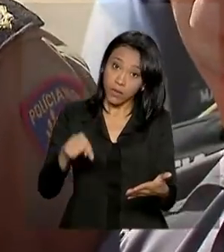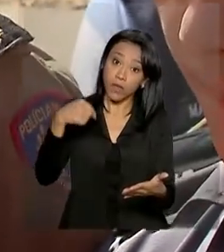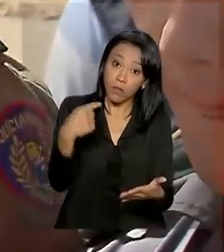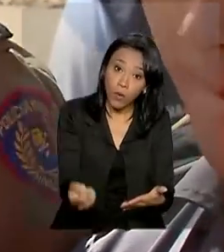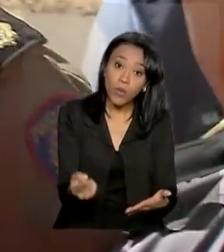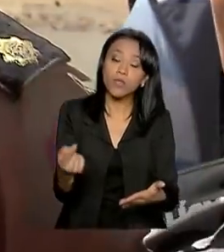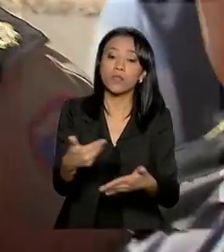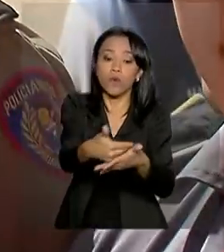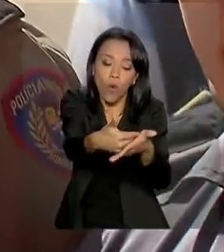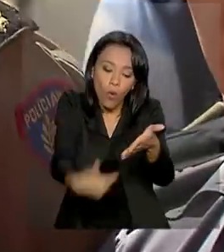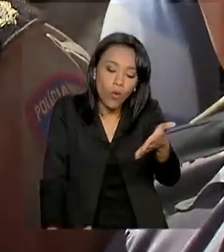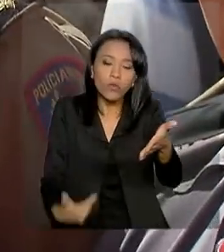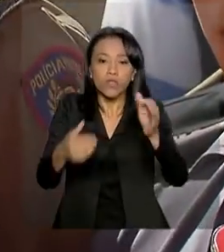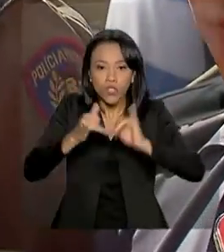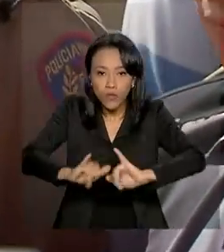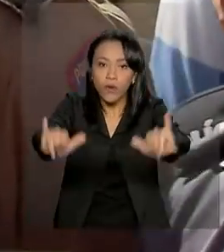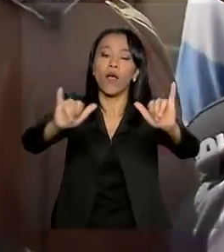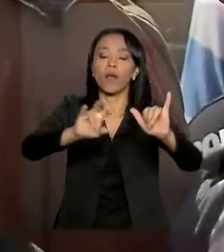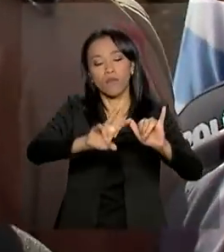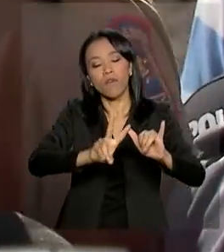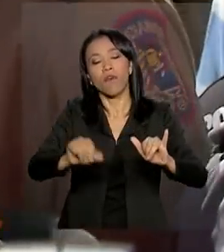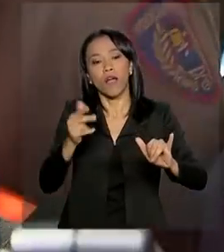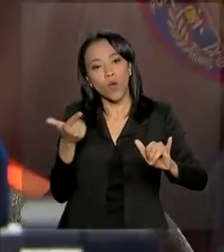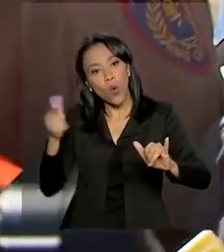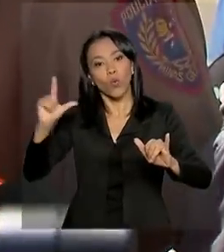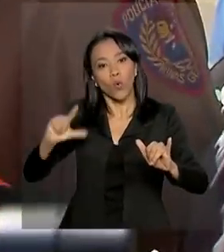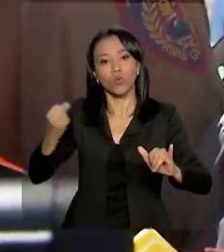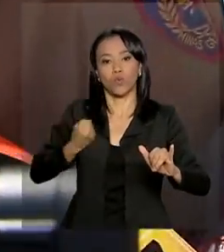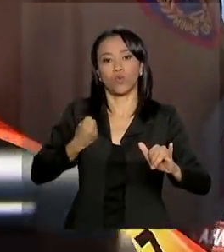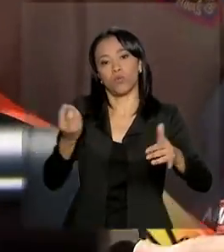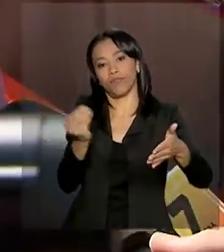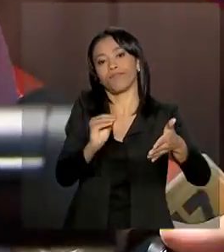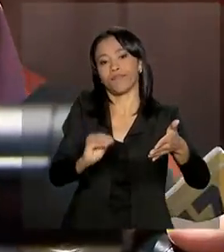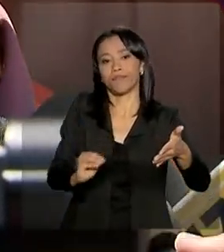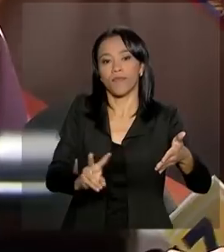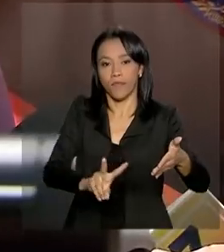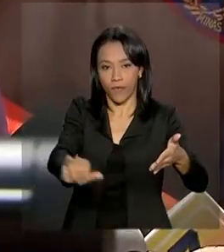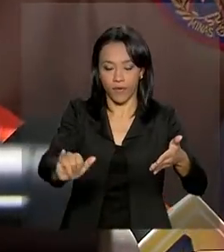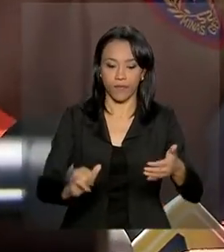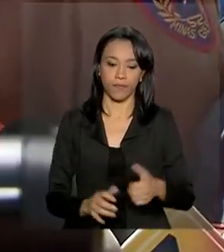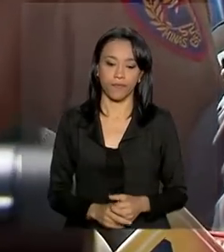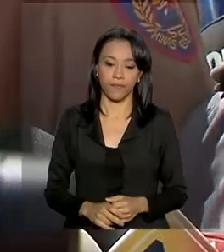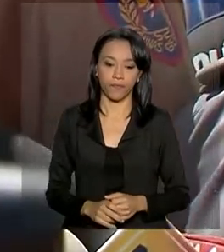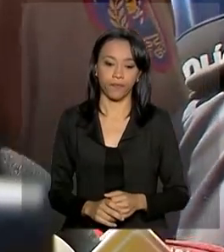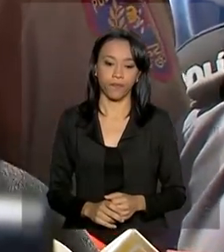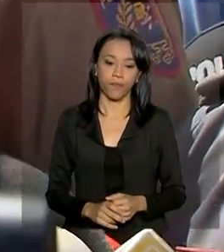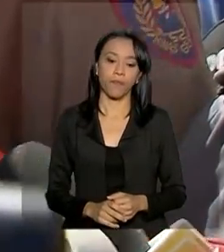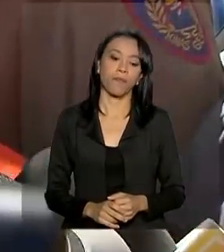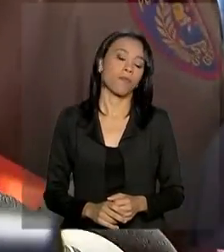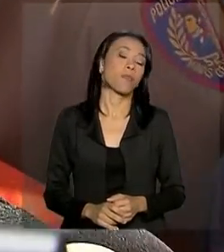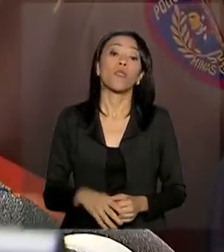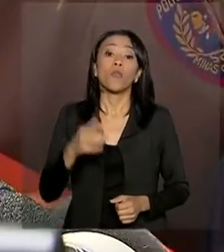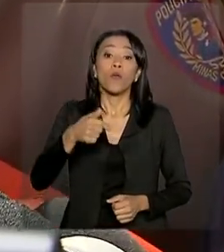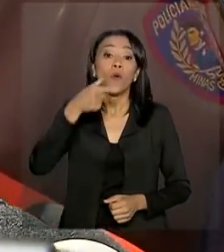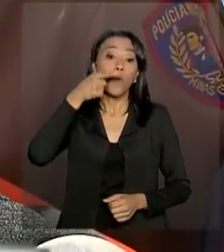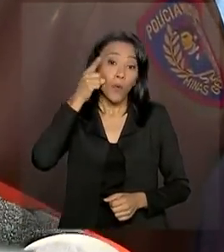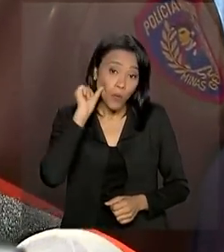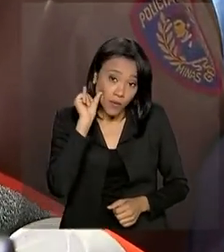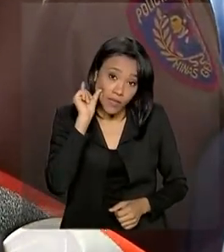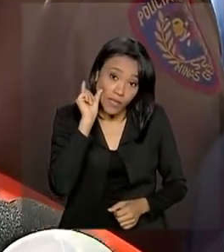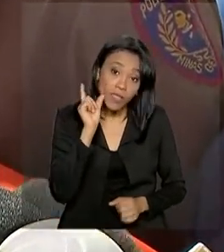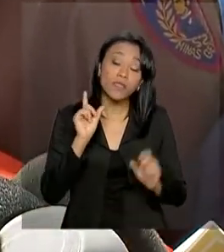O próximo boletim, com certeza, outros números irão aparecer. O ônibus. Ontem as